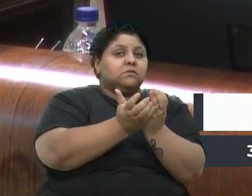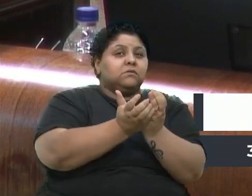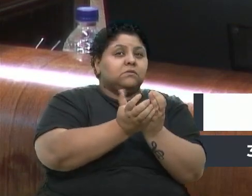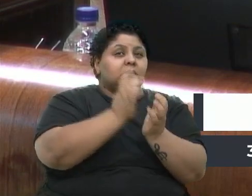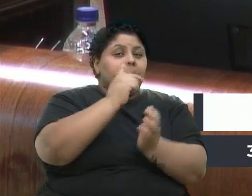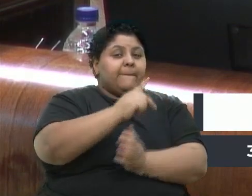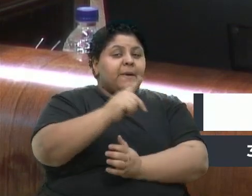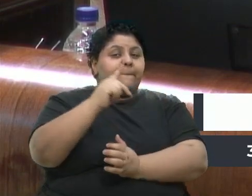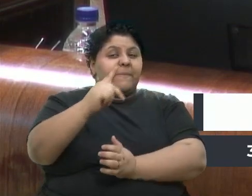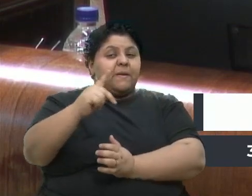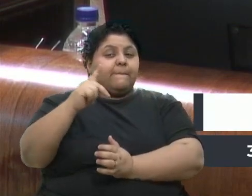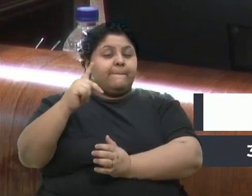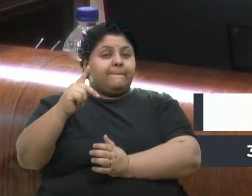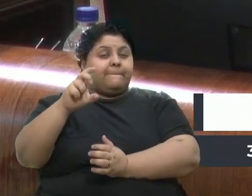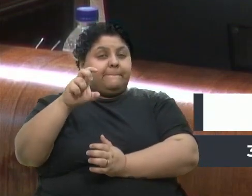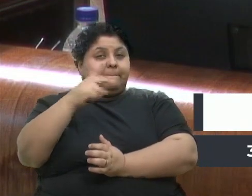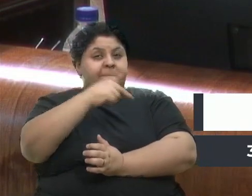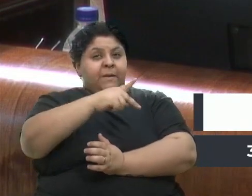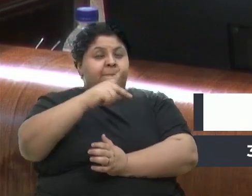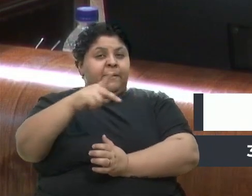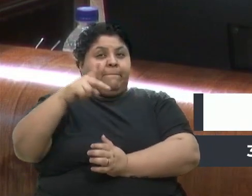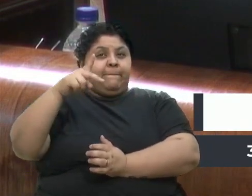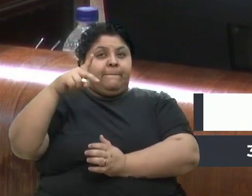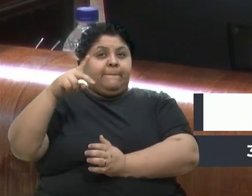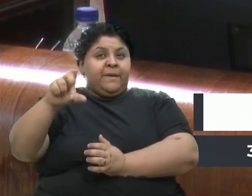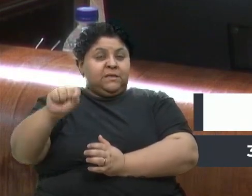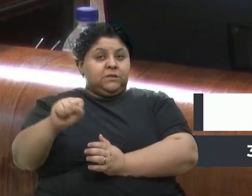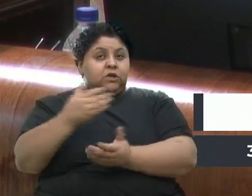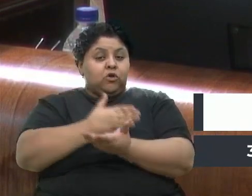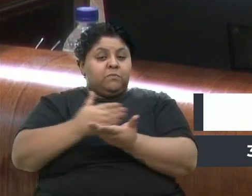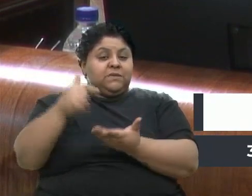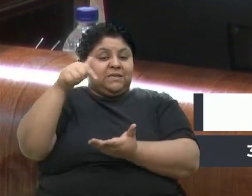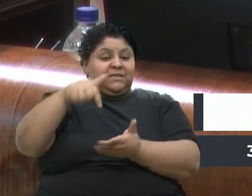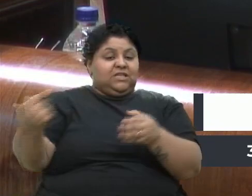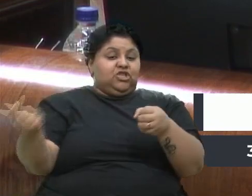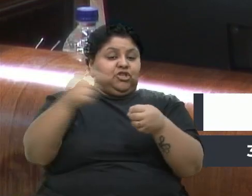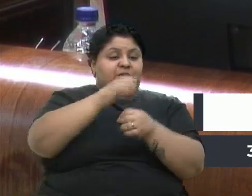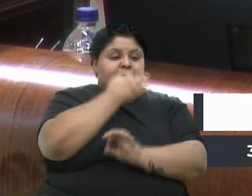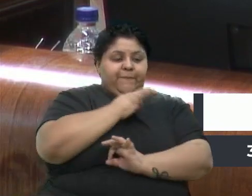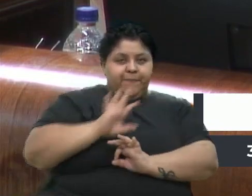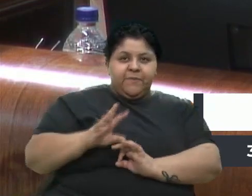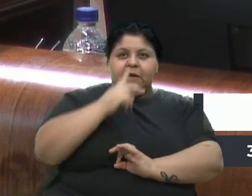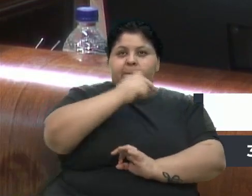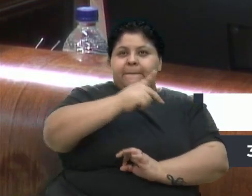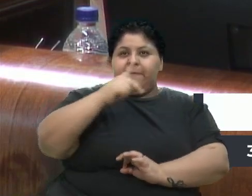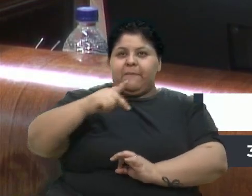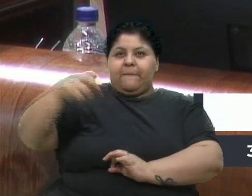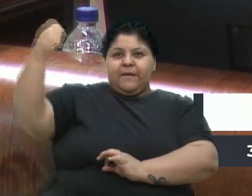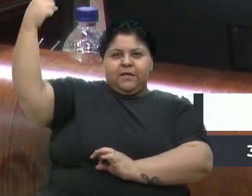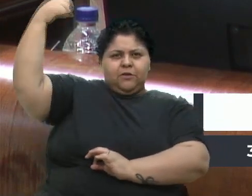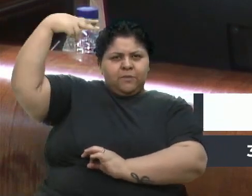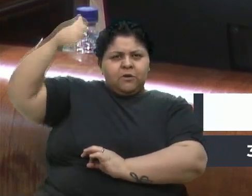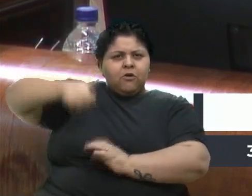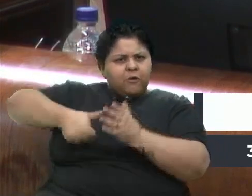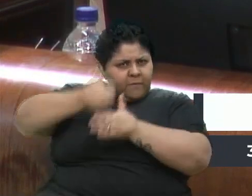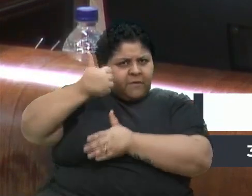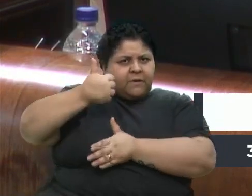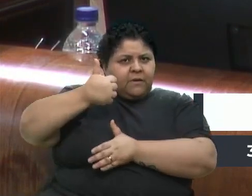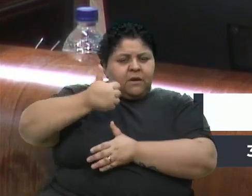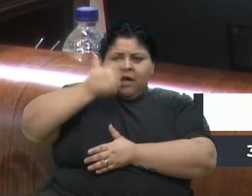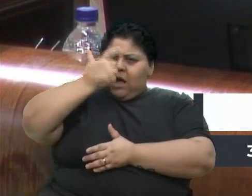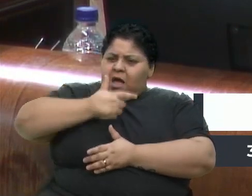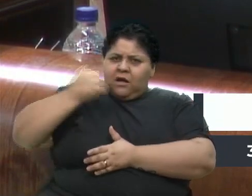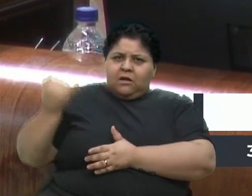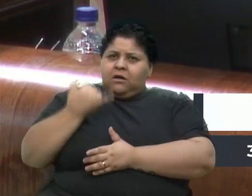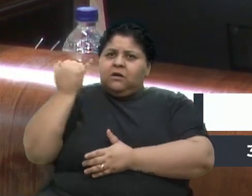PPPs começassem a vir para Caxias do Sul. E a PPP da iluminação foi a primeira, e acho que é super importante, porque os vereadores